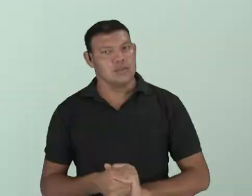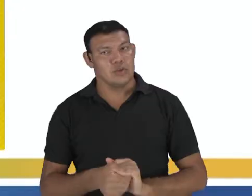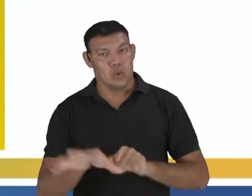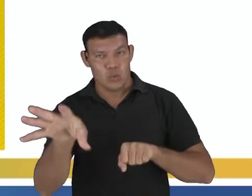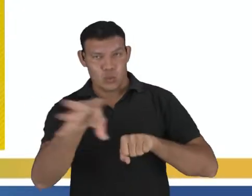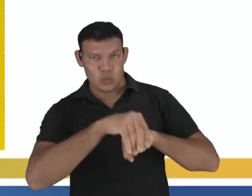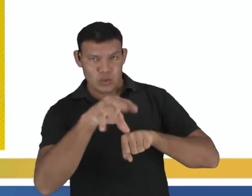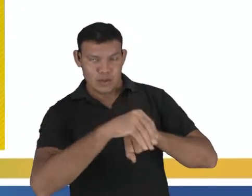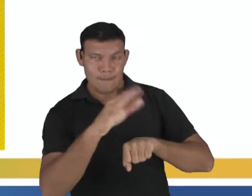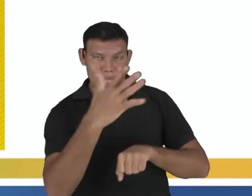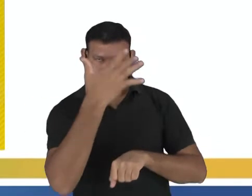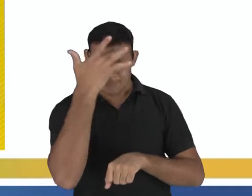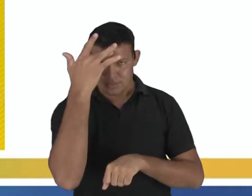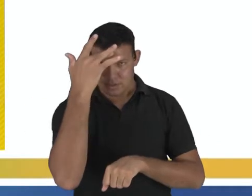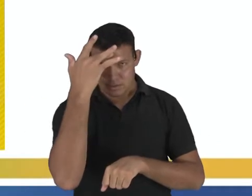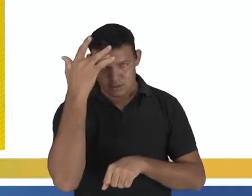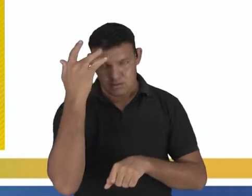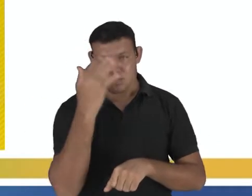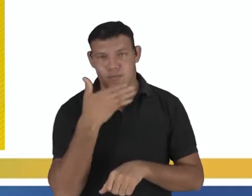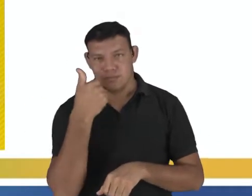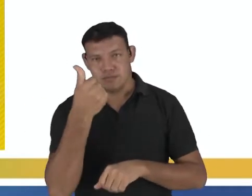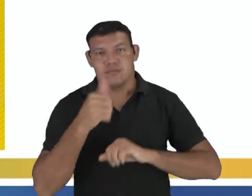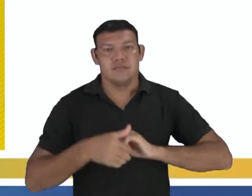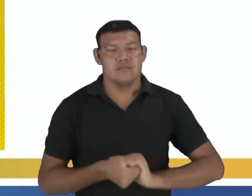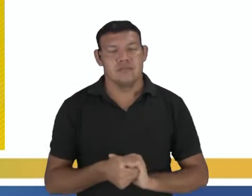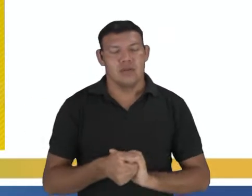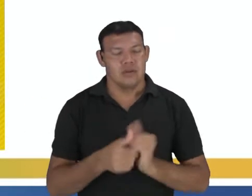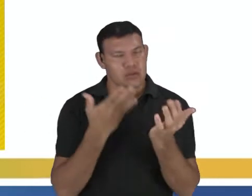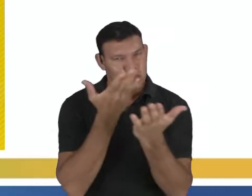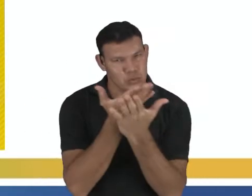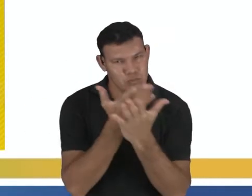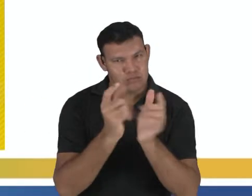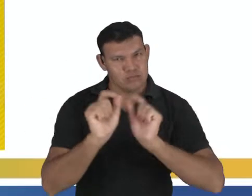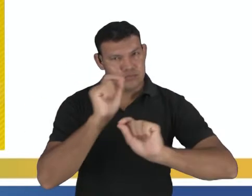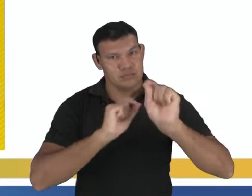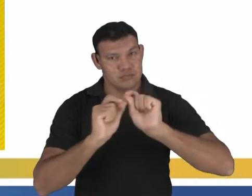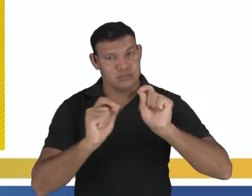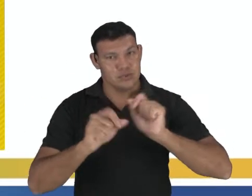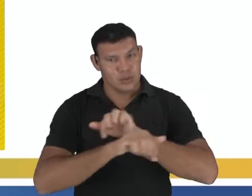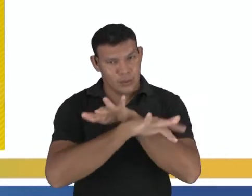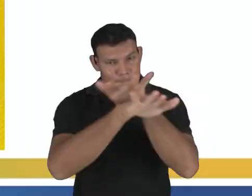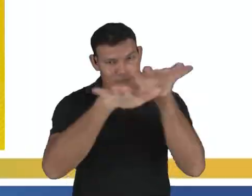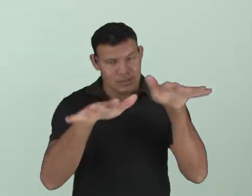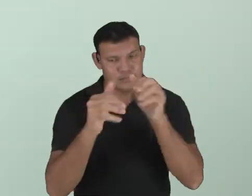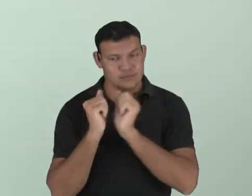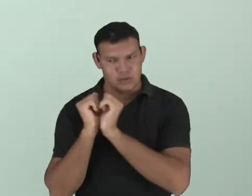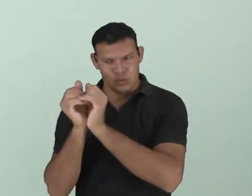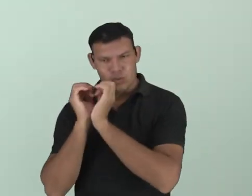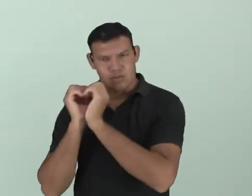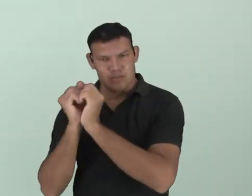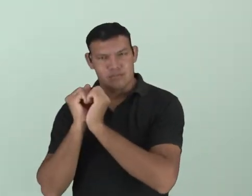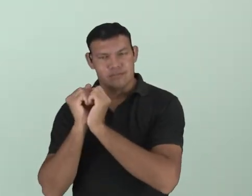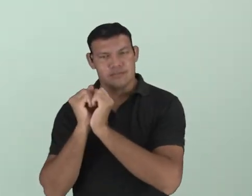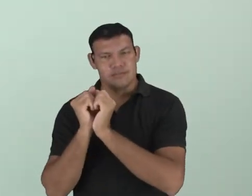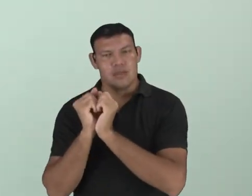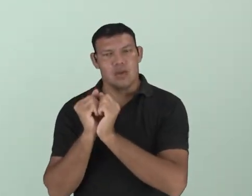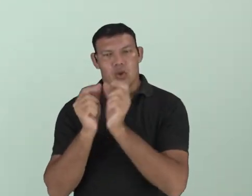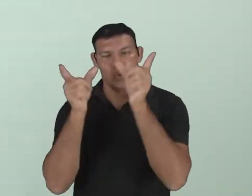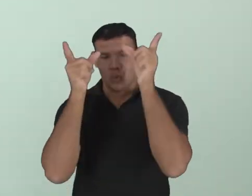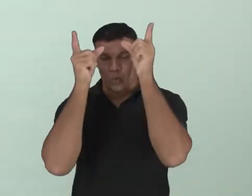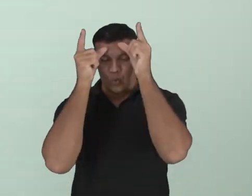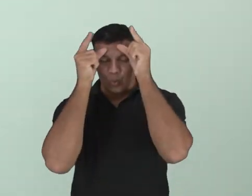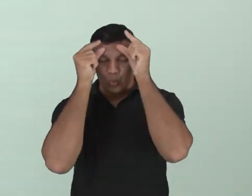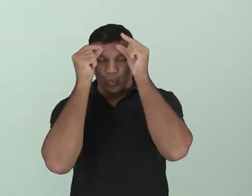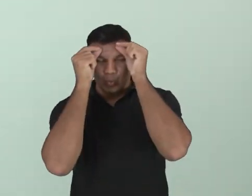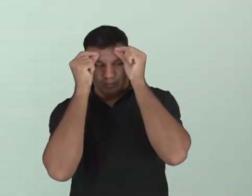é realmente prestando muita atenção no que você está estudando, e o modo difuso seria quando o cérebro ali vai estar mais relaxado,